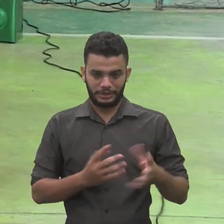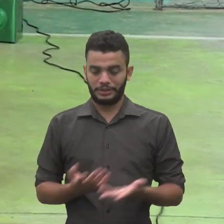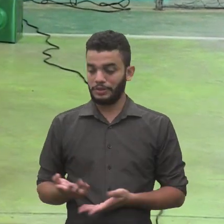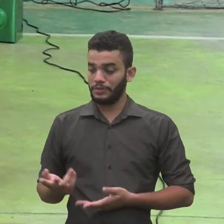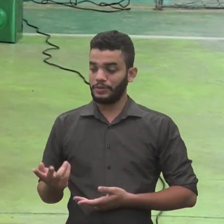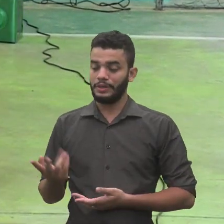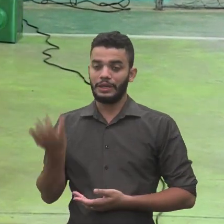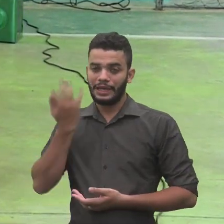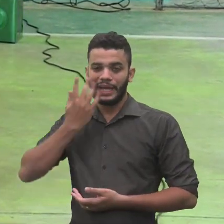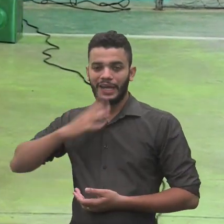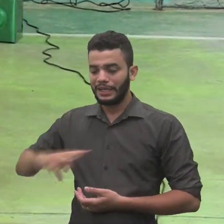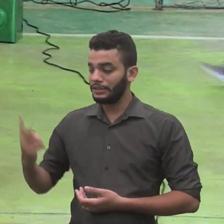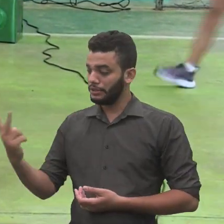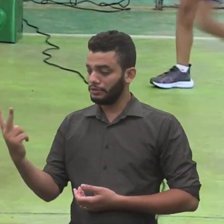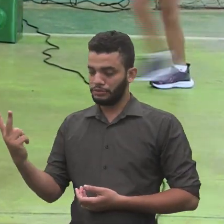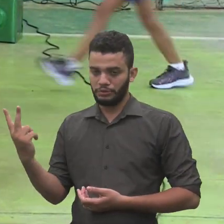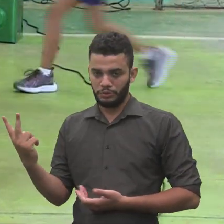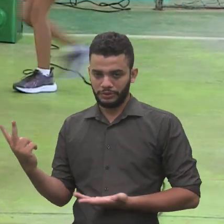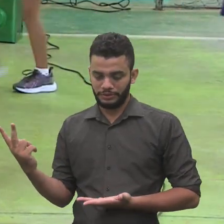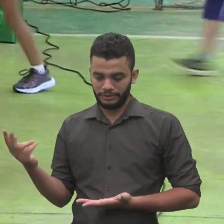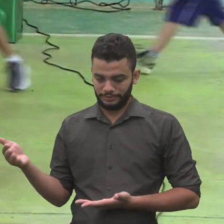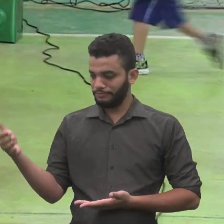Júlia.